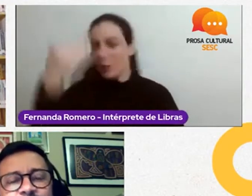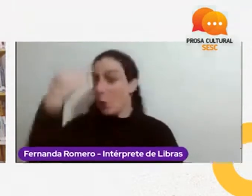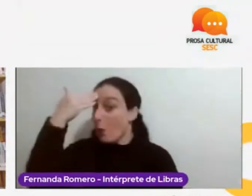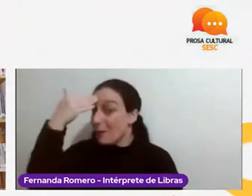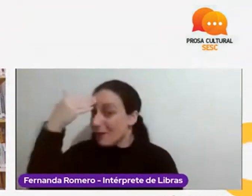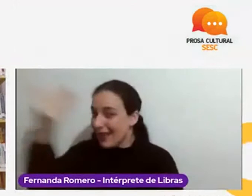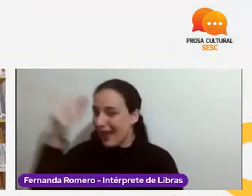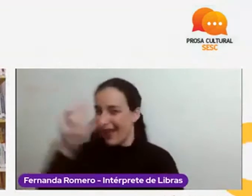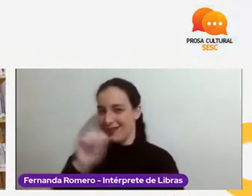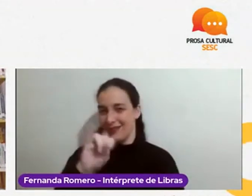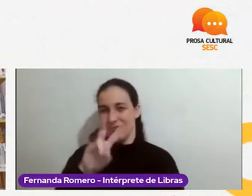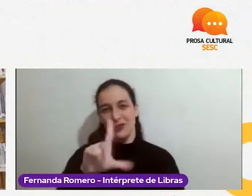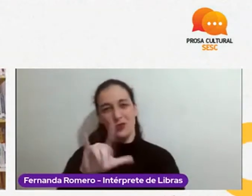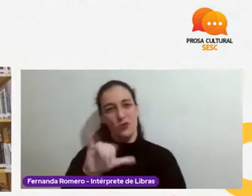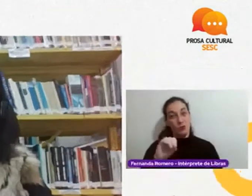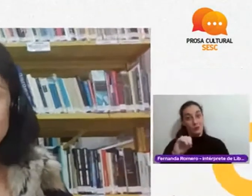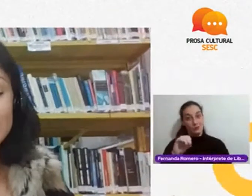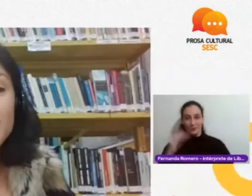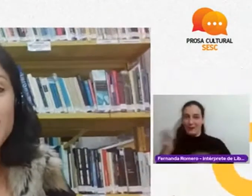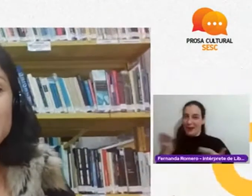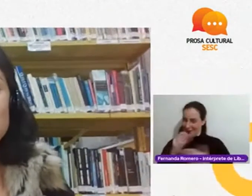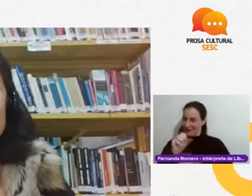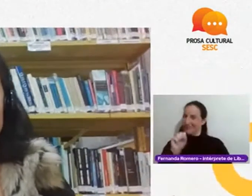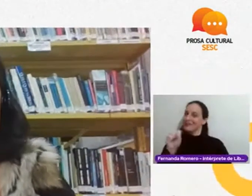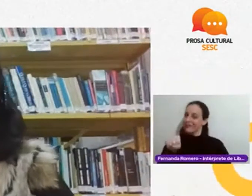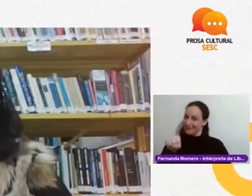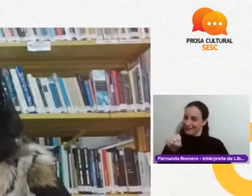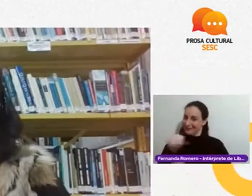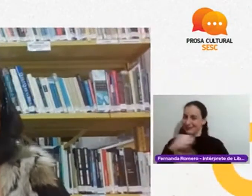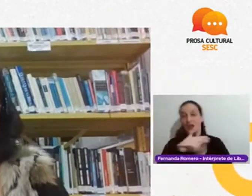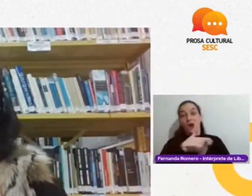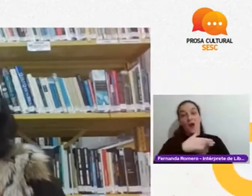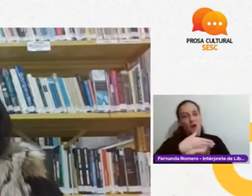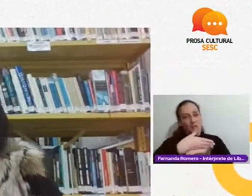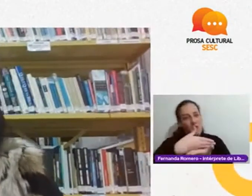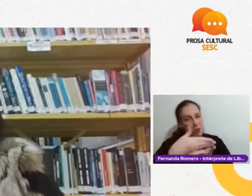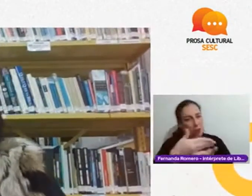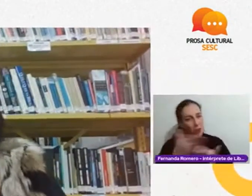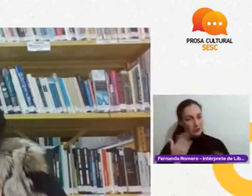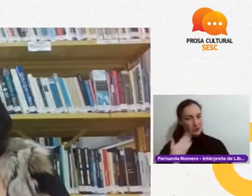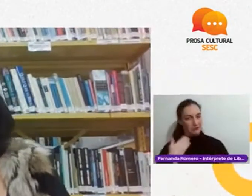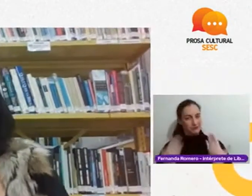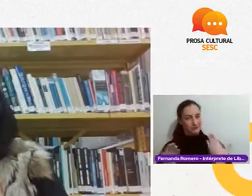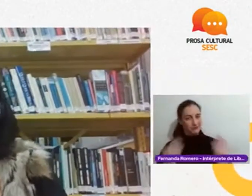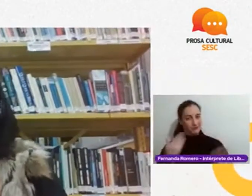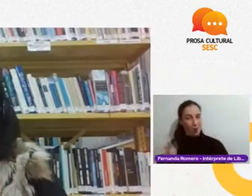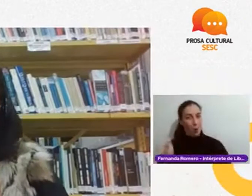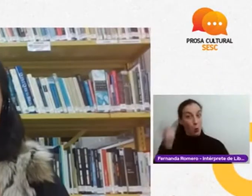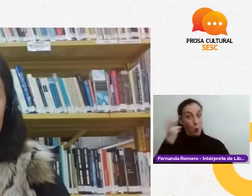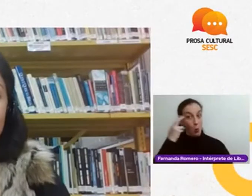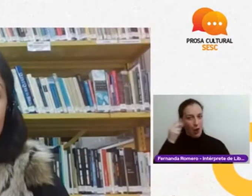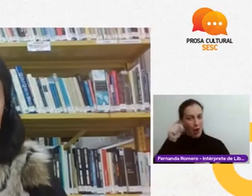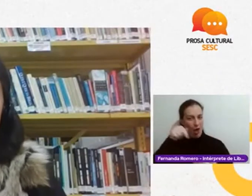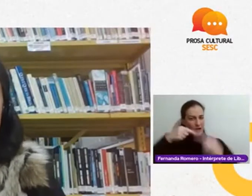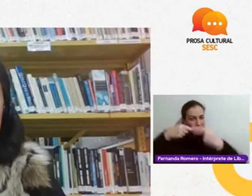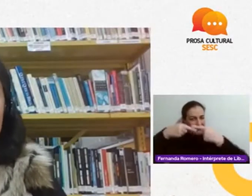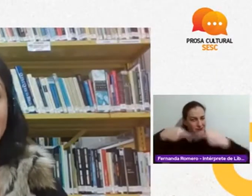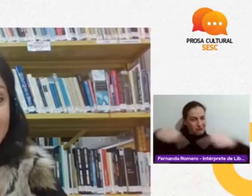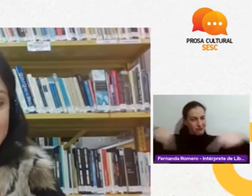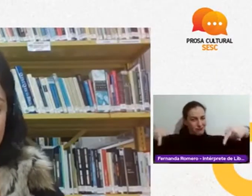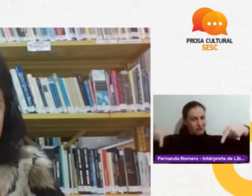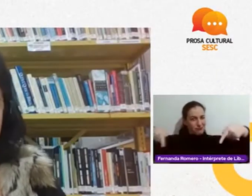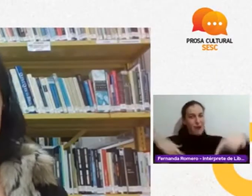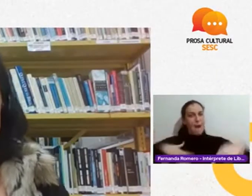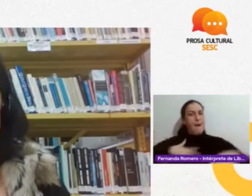Silvio. E agora sim, dando início ao Prosa Cultural, a essa estreia, eu tenho o prazer de